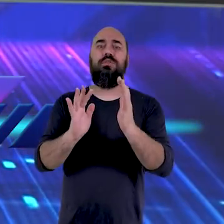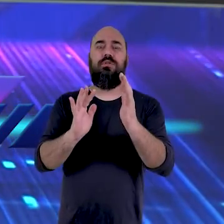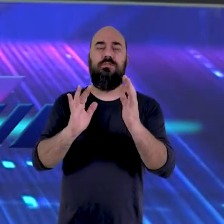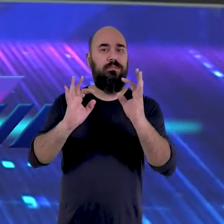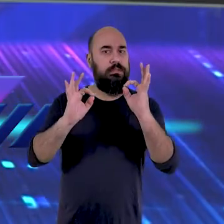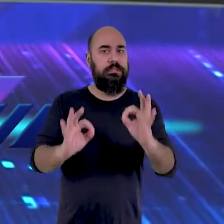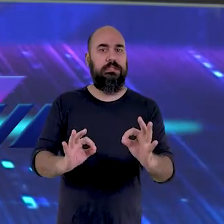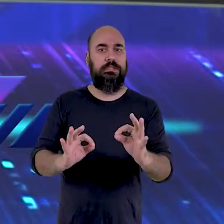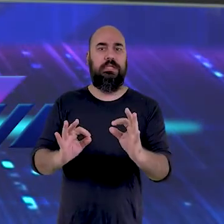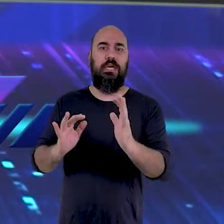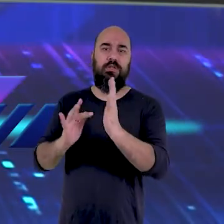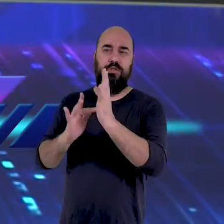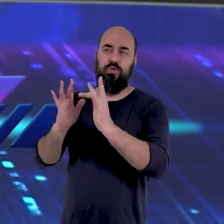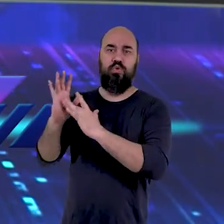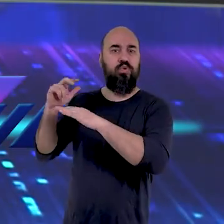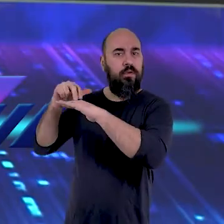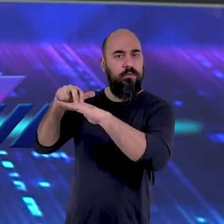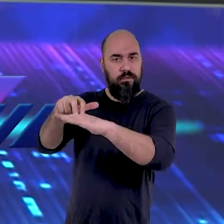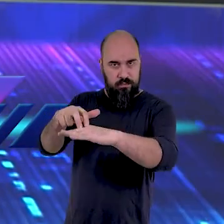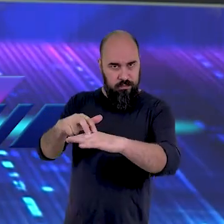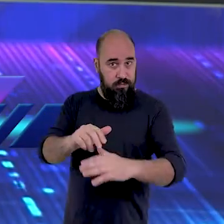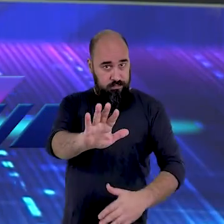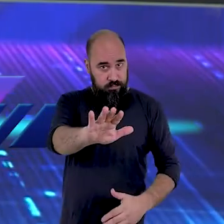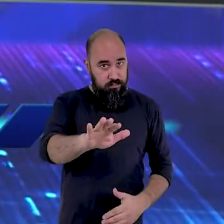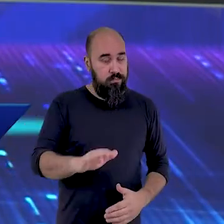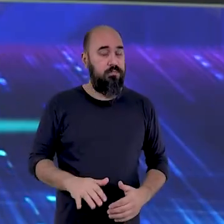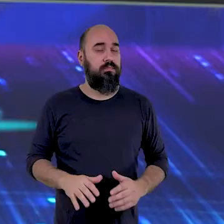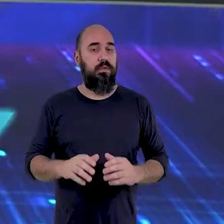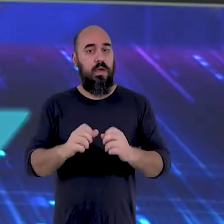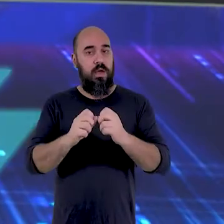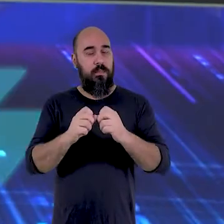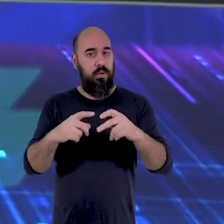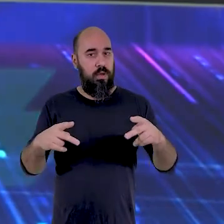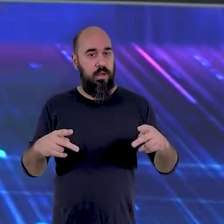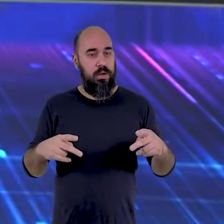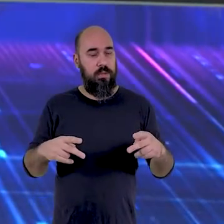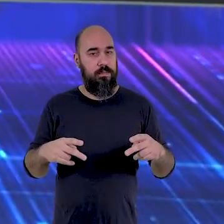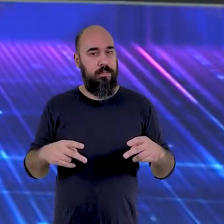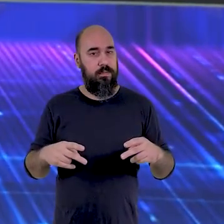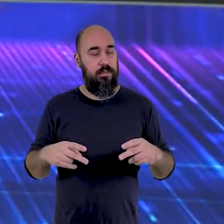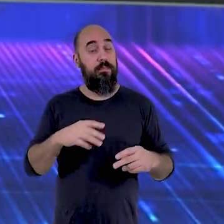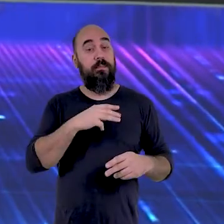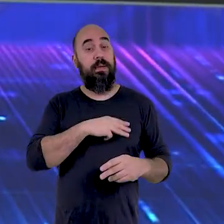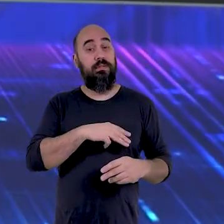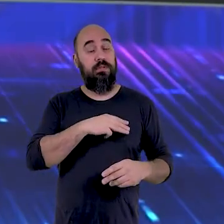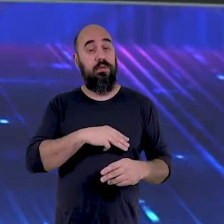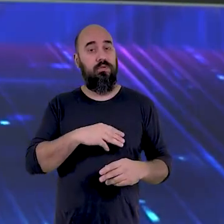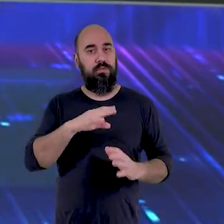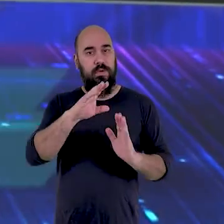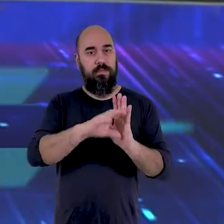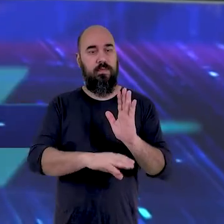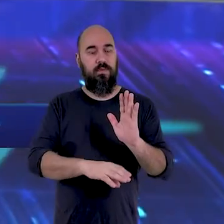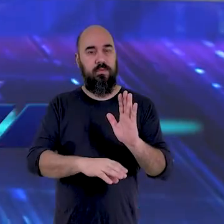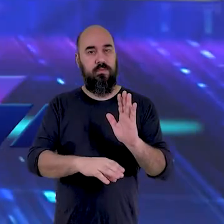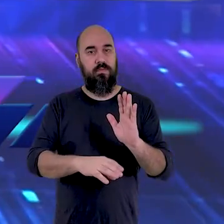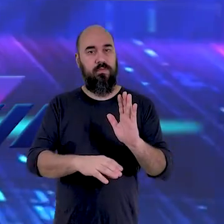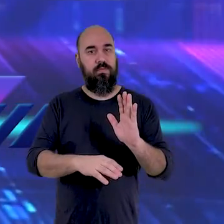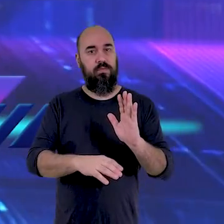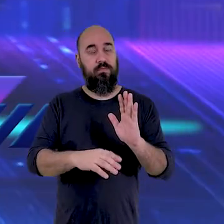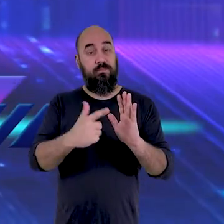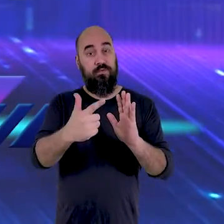Jesus a essa terra. Vamos ao Evangelho de Mateus, no capítulo 24, e vamos ler o versículo 14.